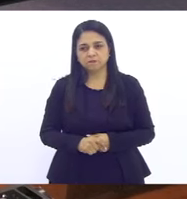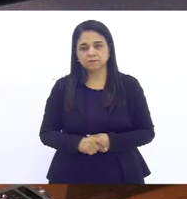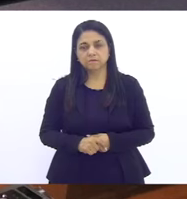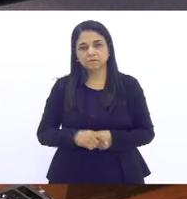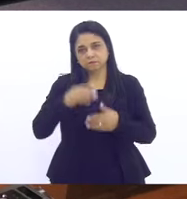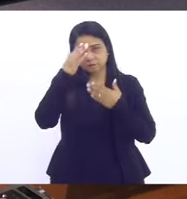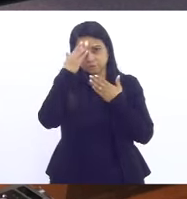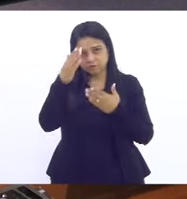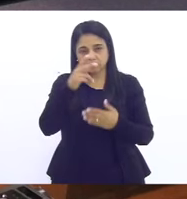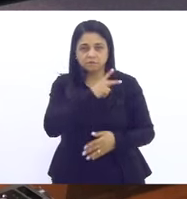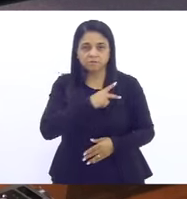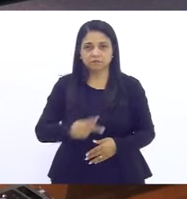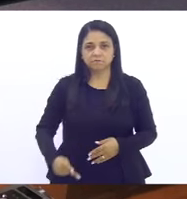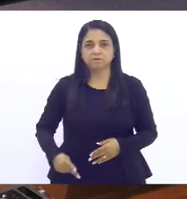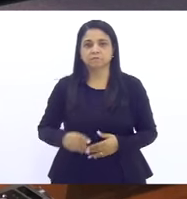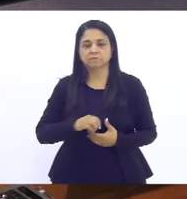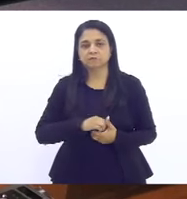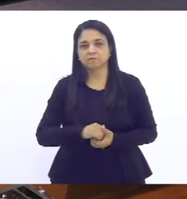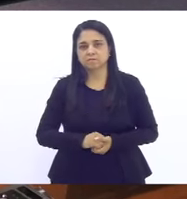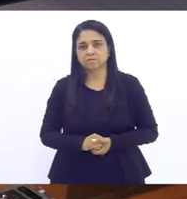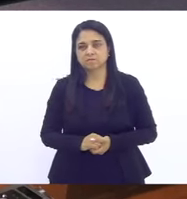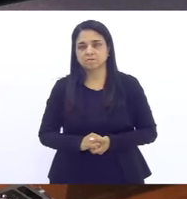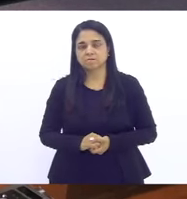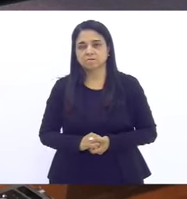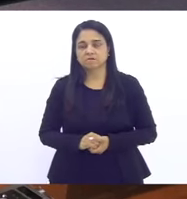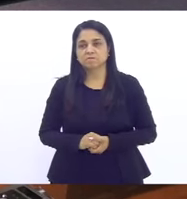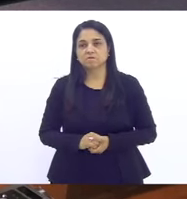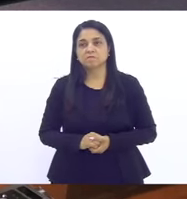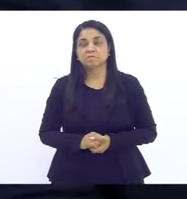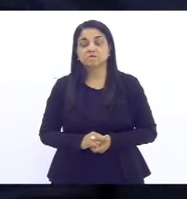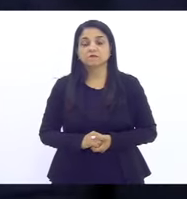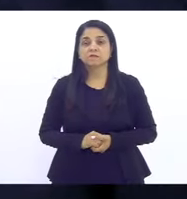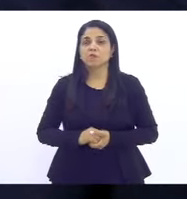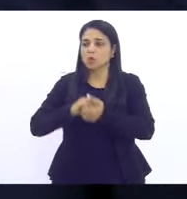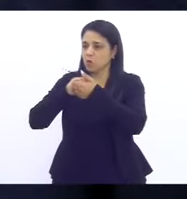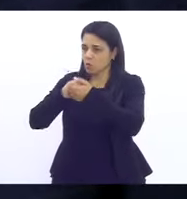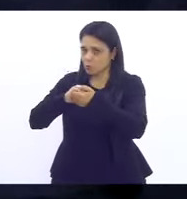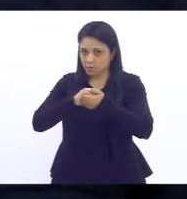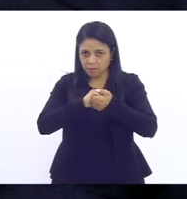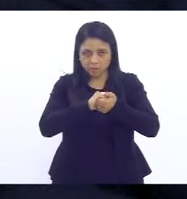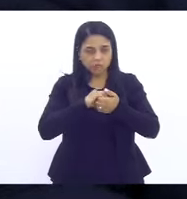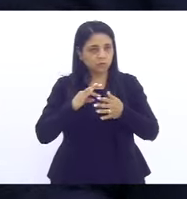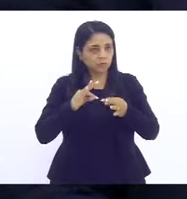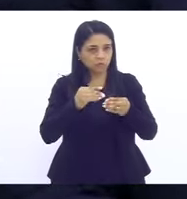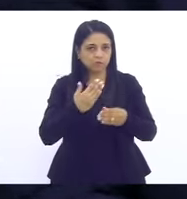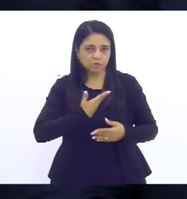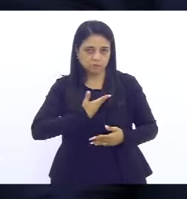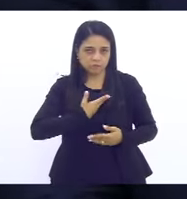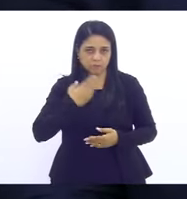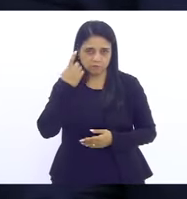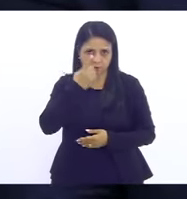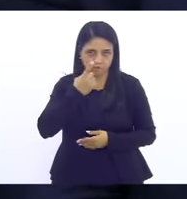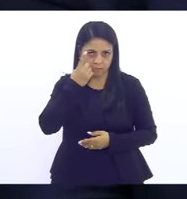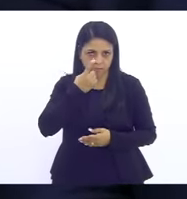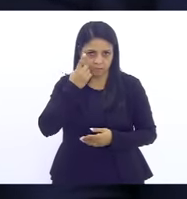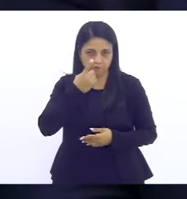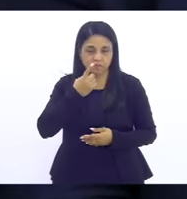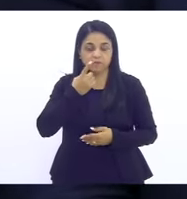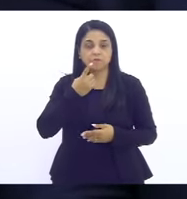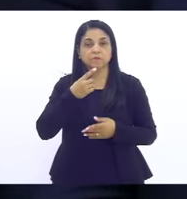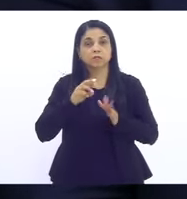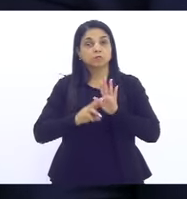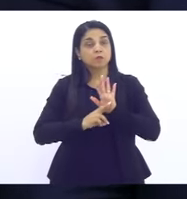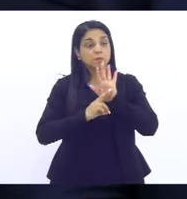Obrigado, presidente. Na sua pessoa, presidente, eu cumprimento os demais colegas parlamentares, cumprimentar os